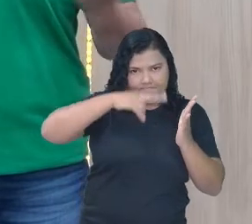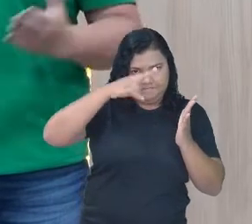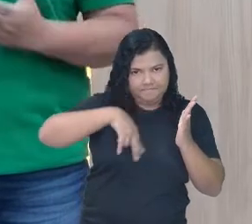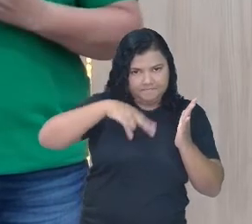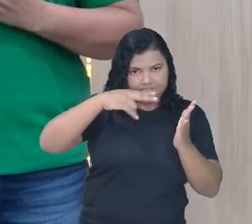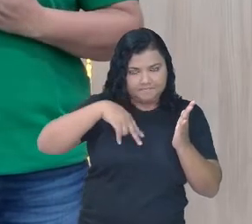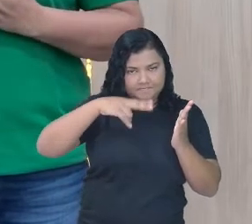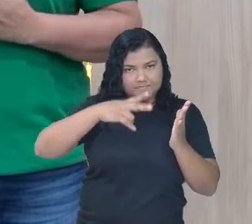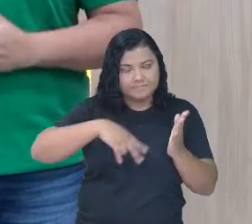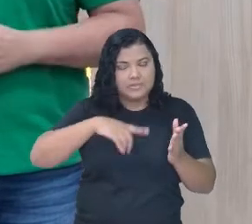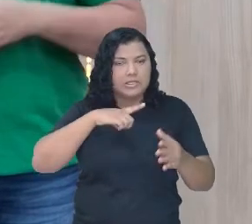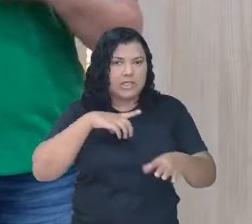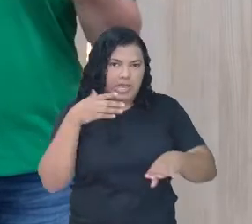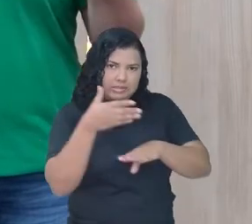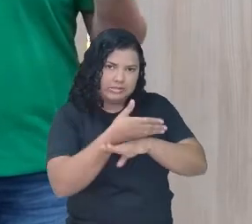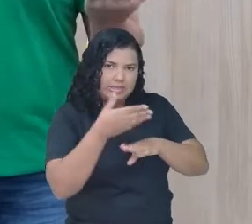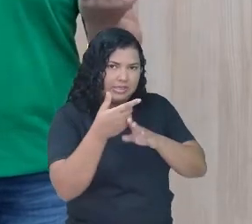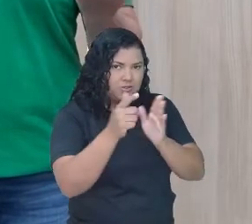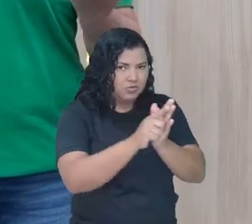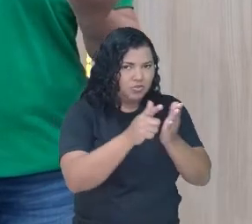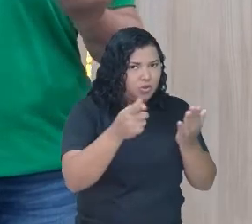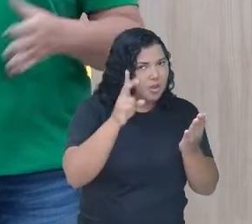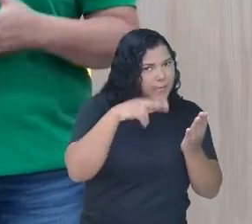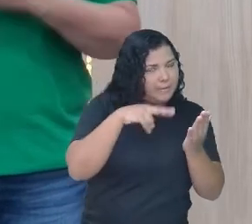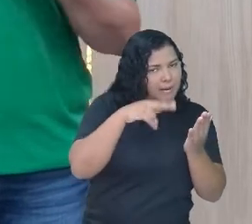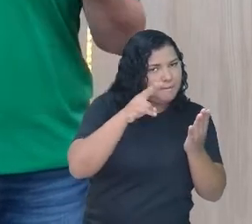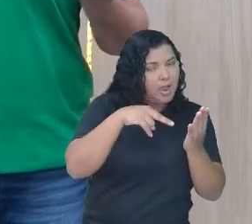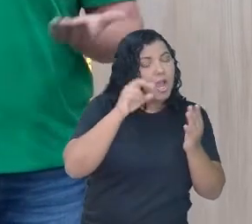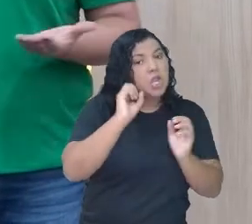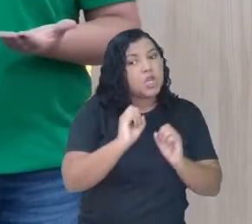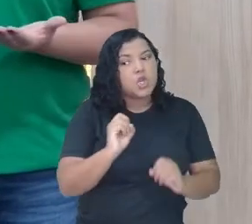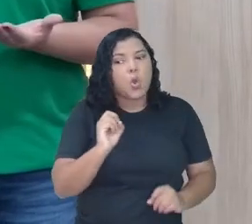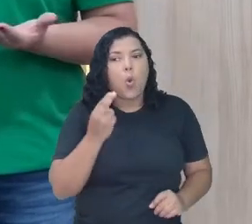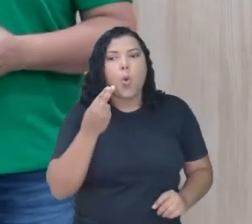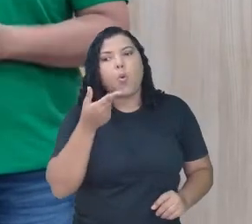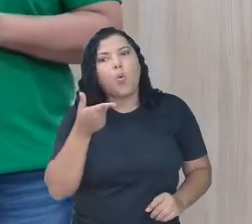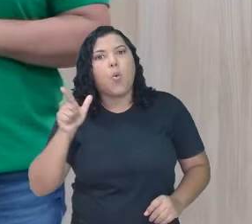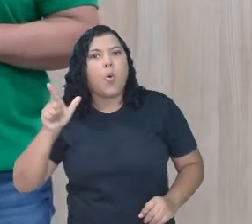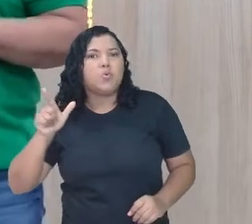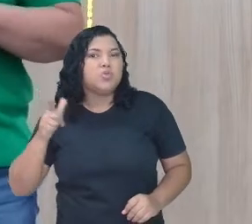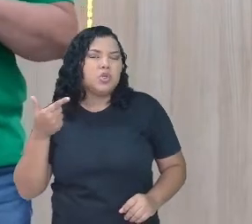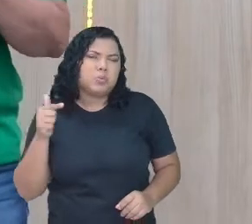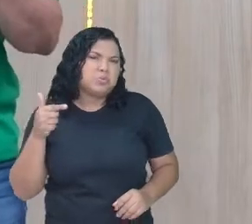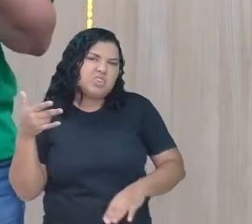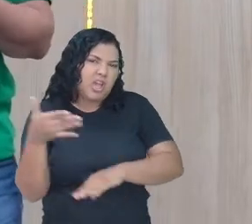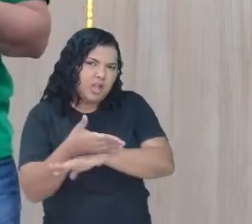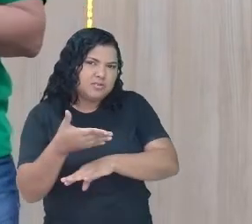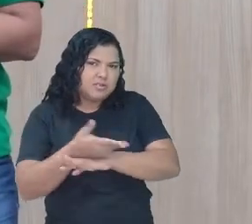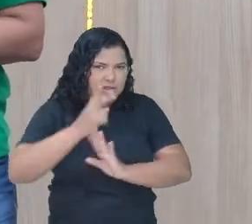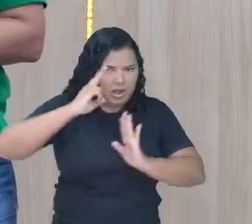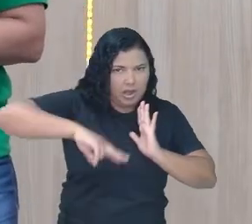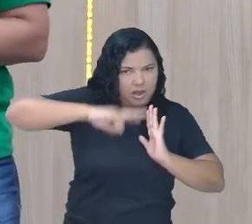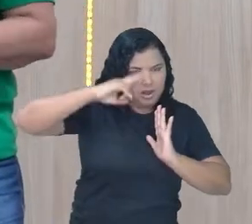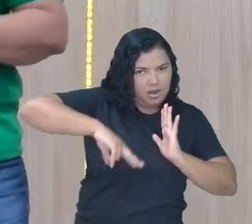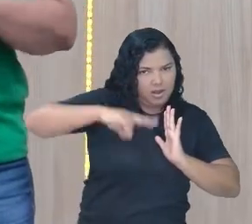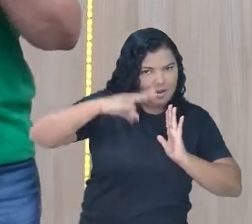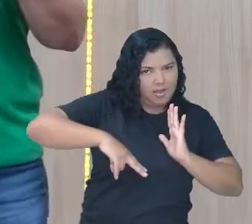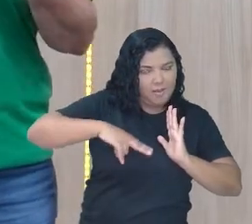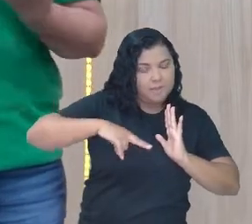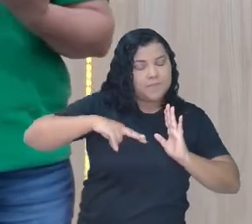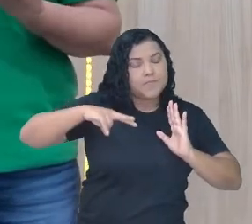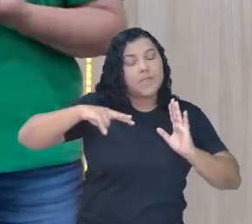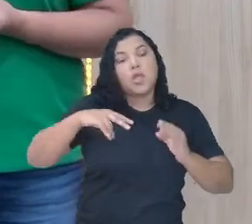de ler tinham acesso ao jornal escrito, estavam lendo seus jornais. Aqueles que não tinham acesso